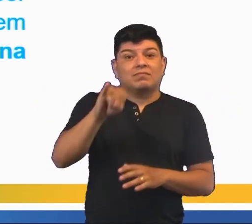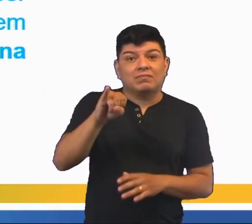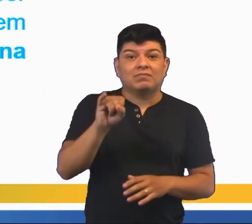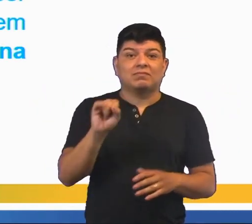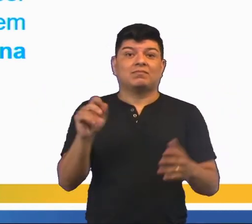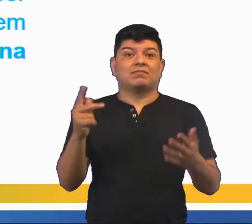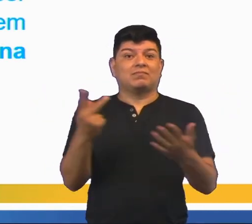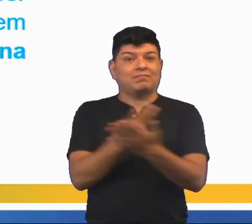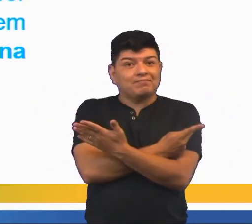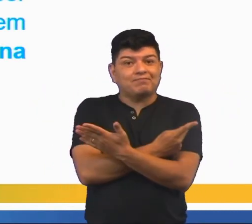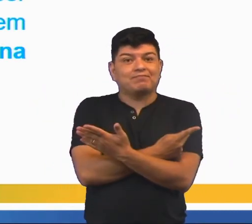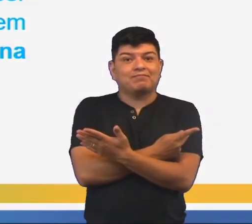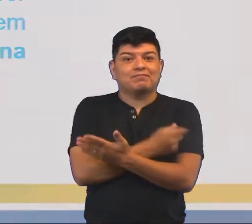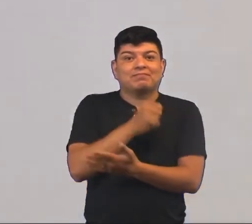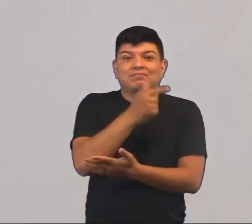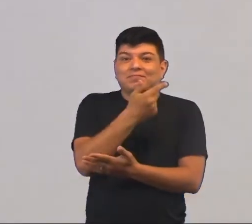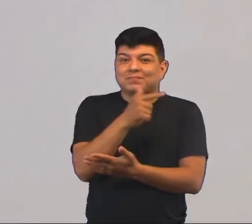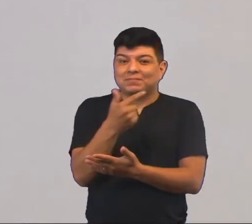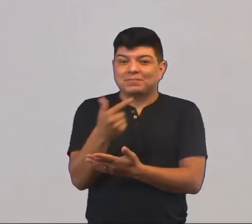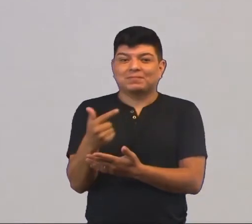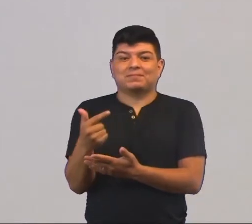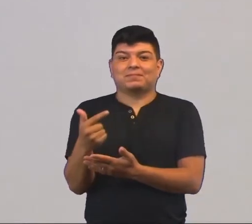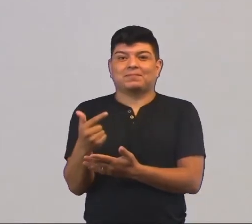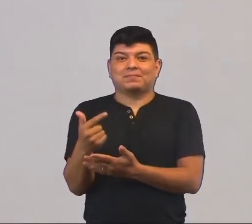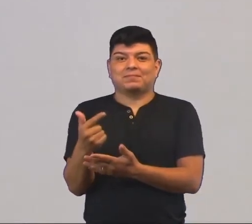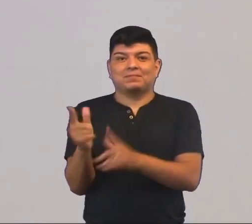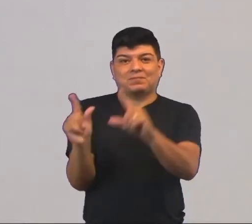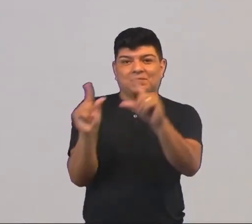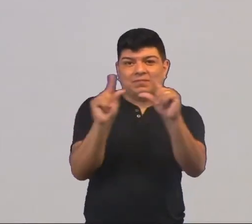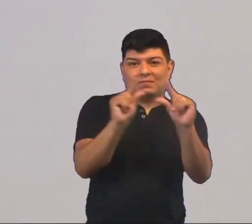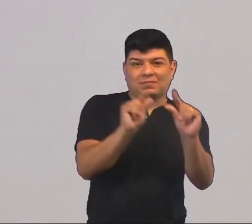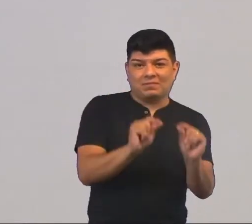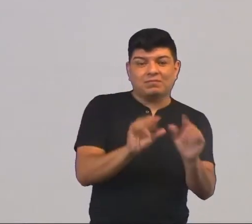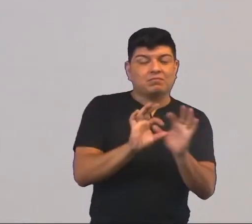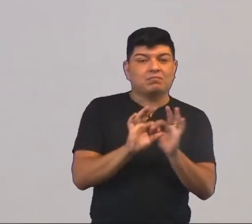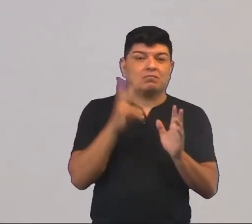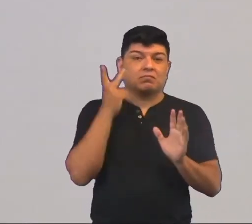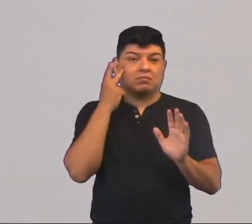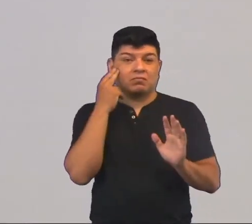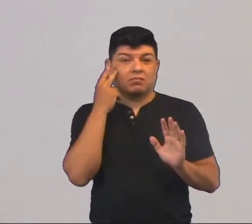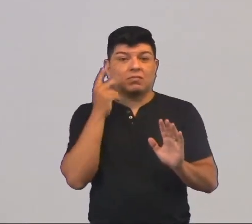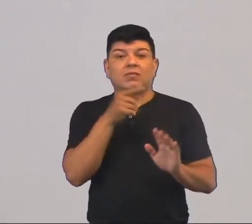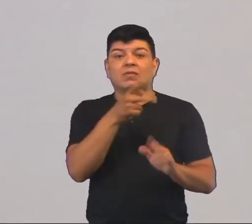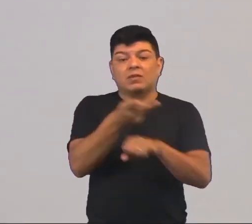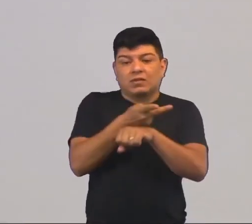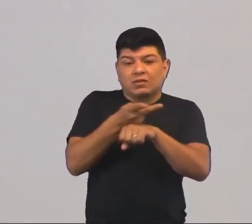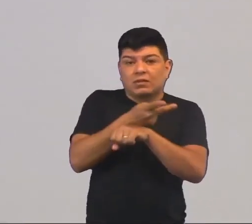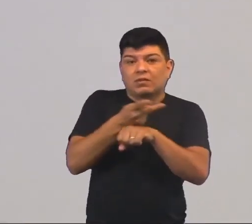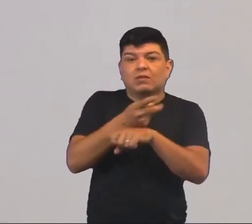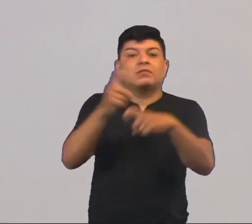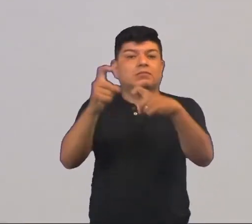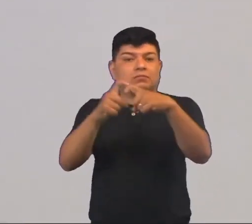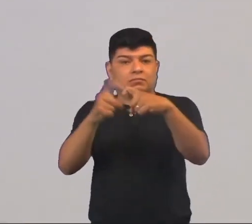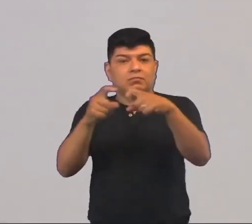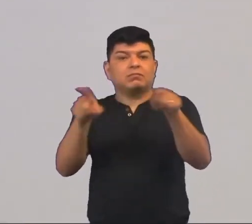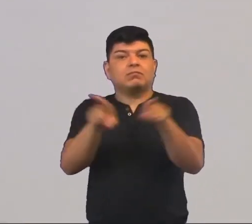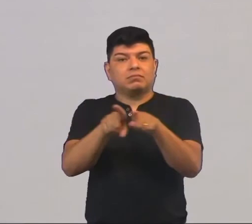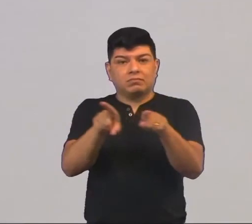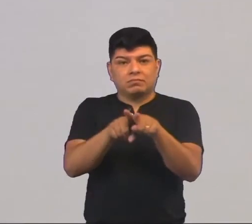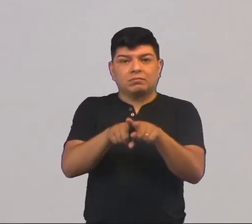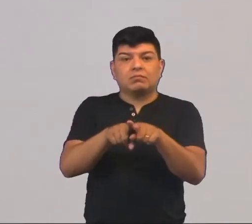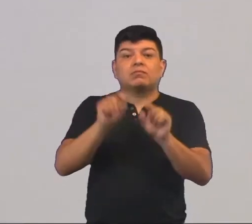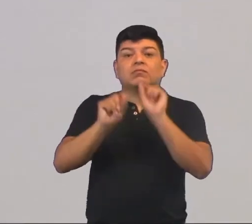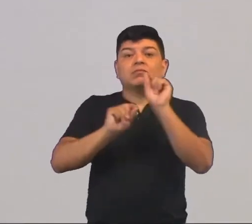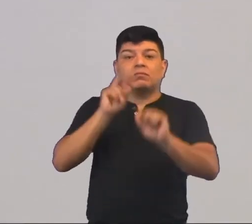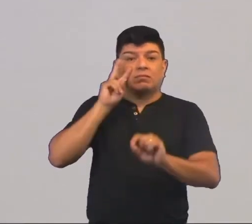por acaso não houver essa diminuição espontânea, você também deve procurar um endocrinologista